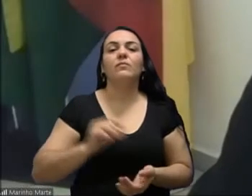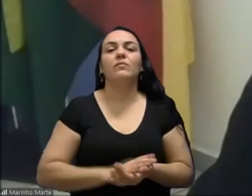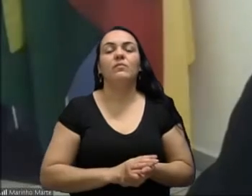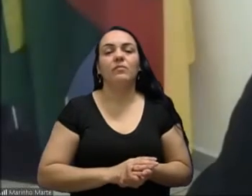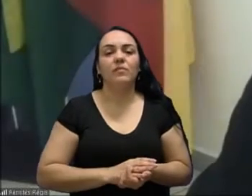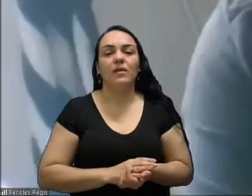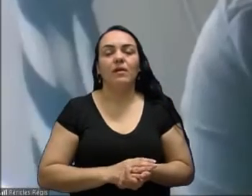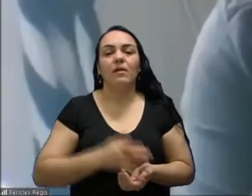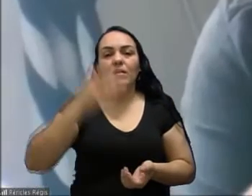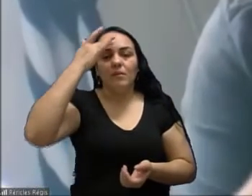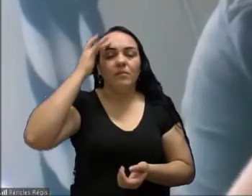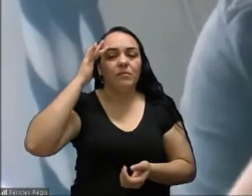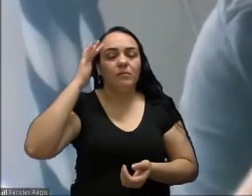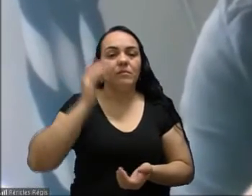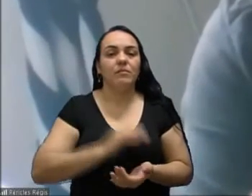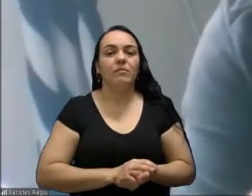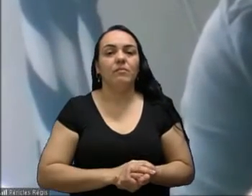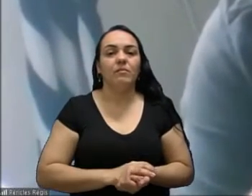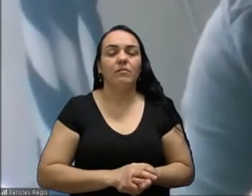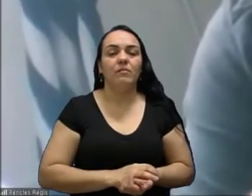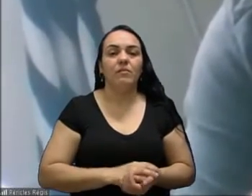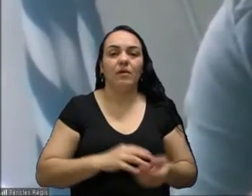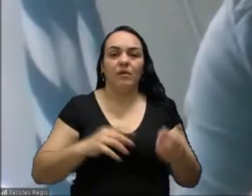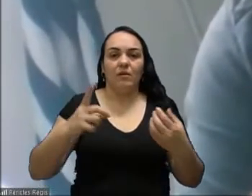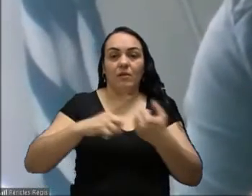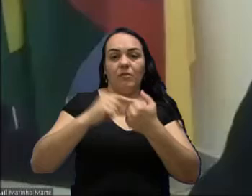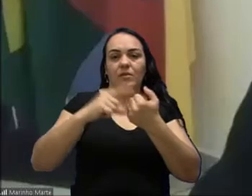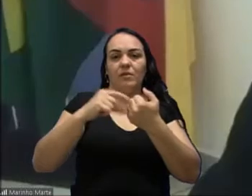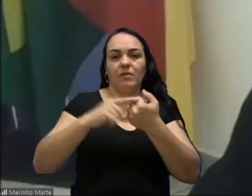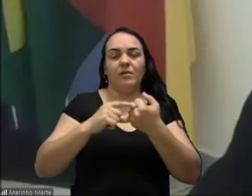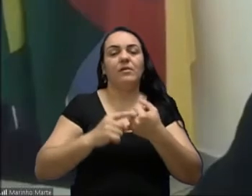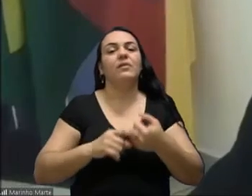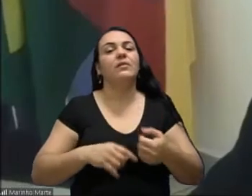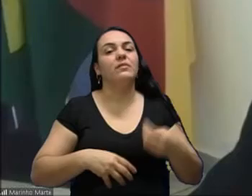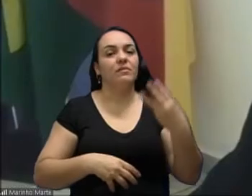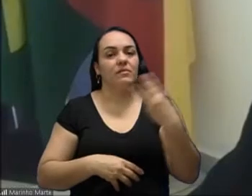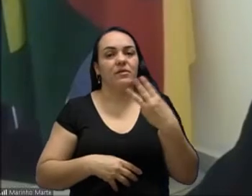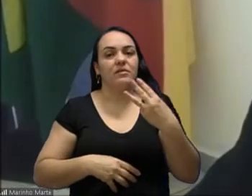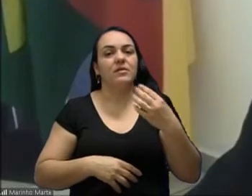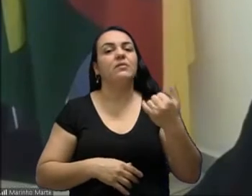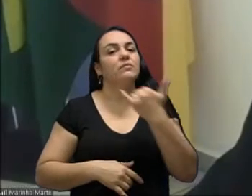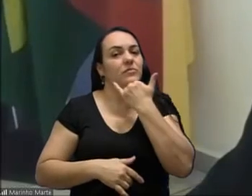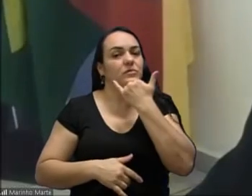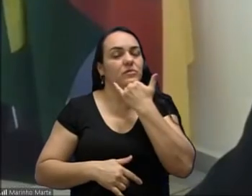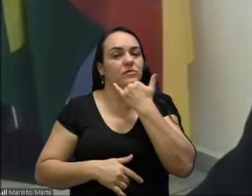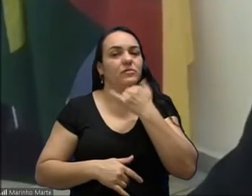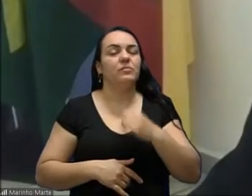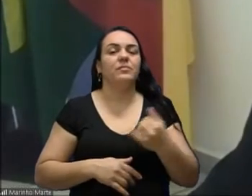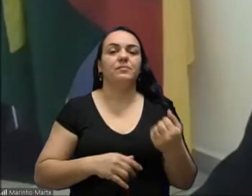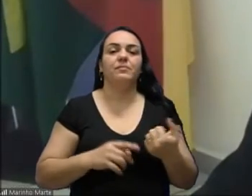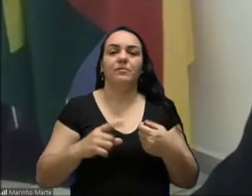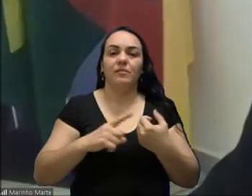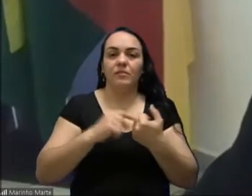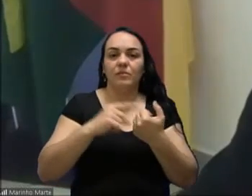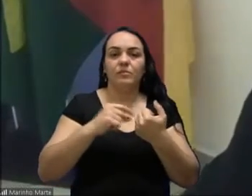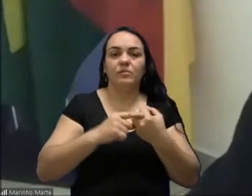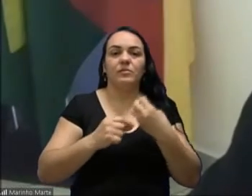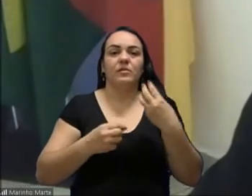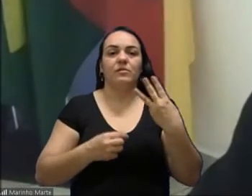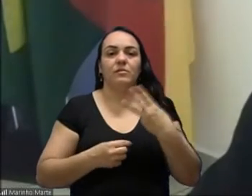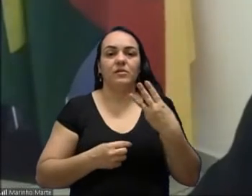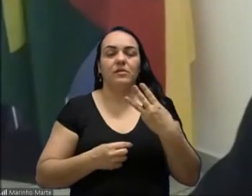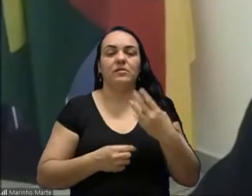não peraí o terceiro os profissionais de que trata essa essa esta lei